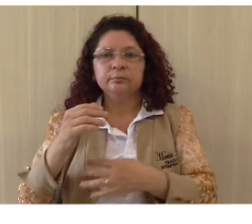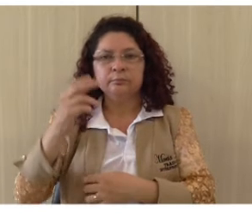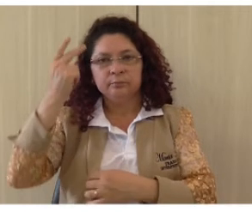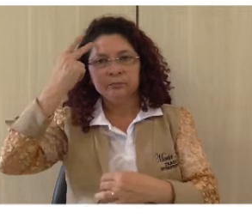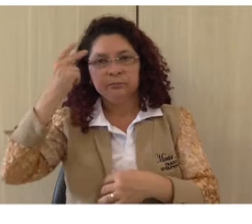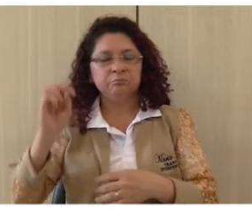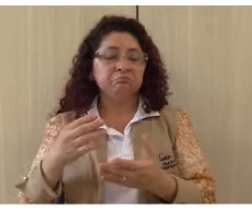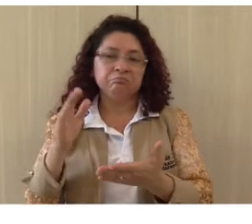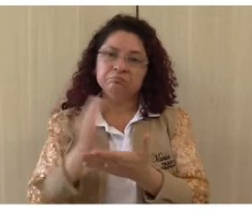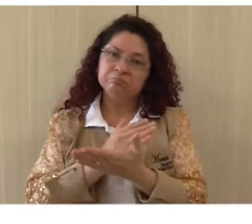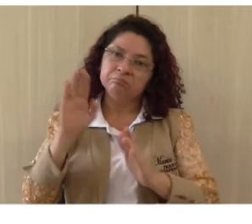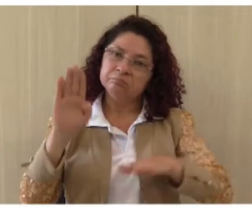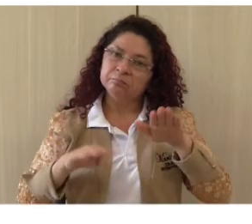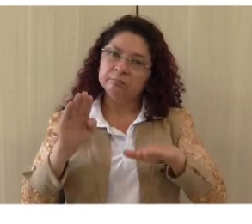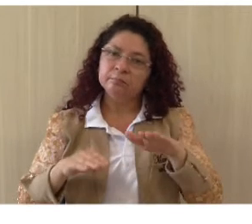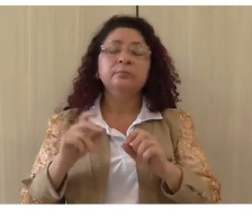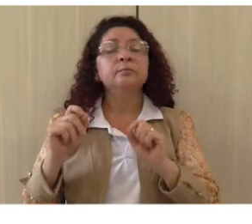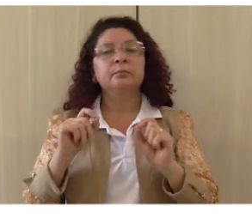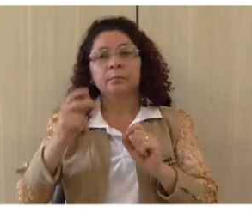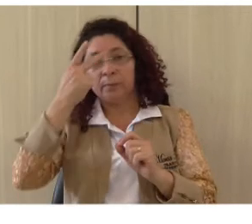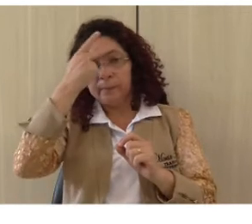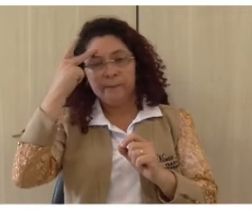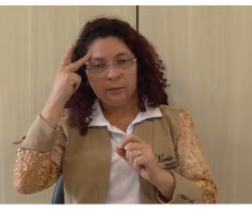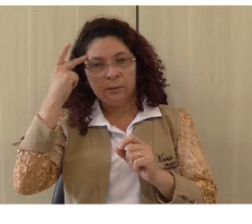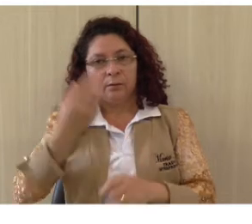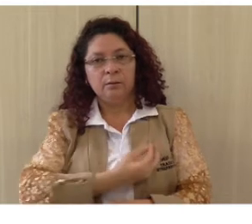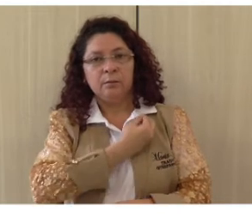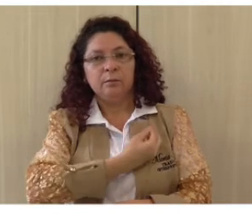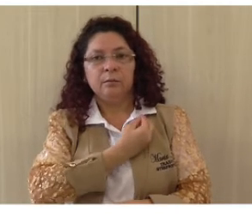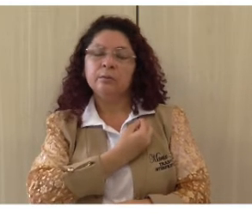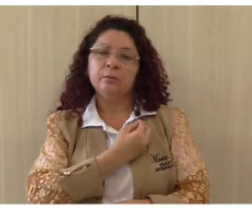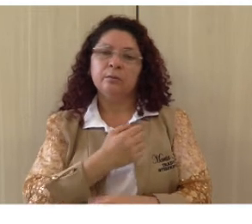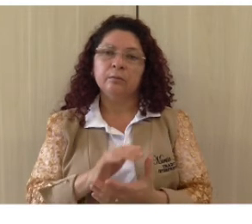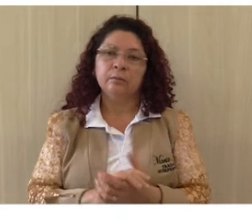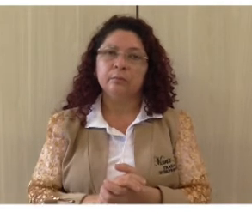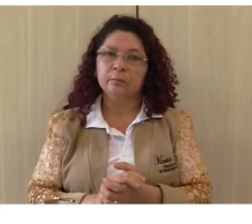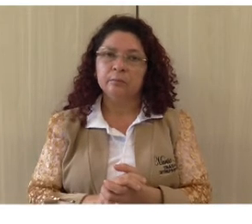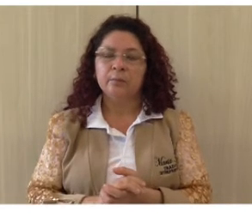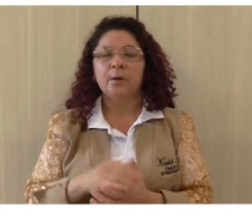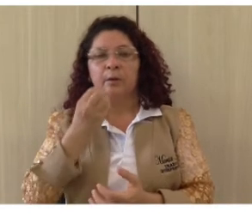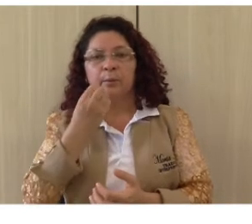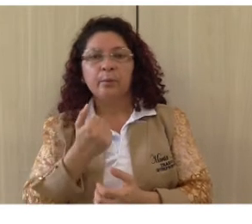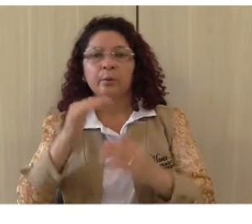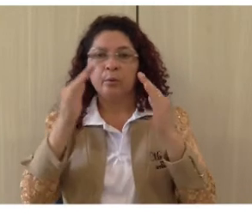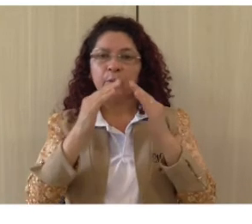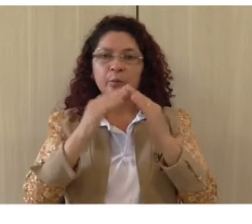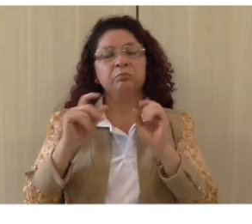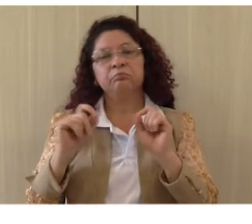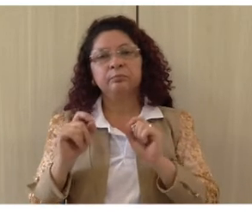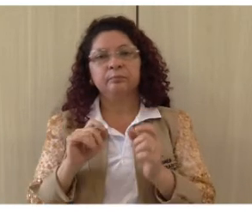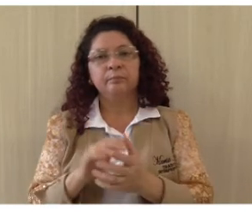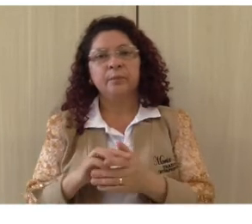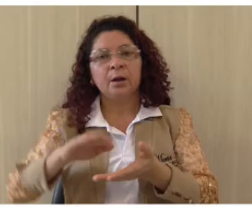ou eventual, inclusive aqueles provenientes de locação ou de arrendamento de bens móveis e imóveis.